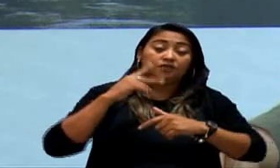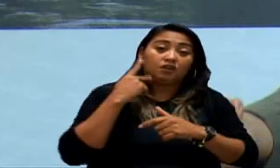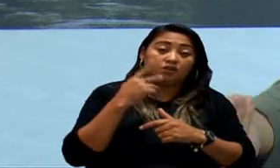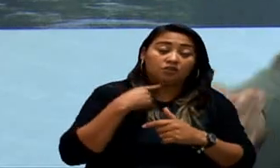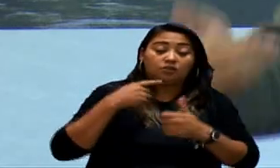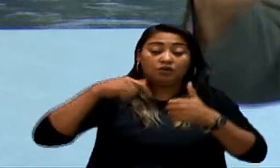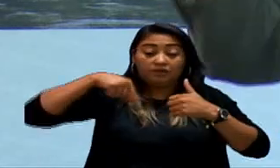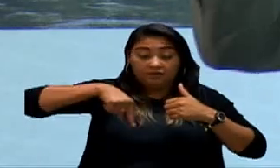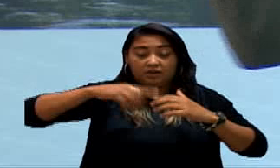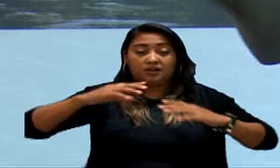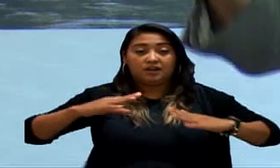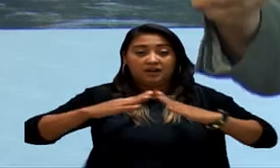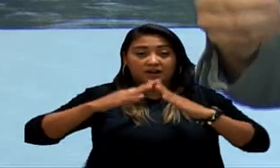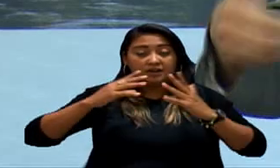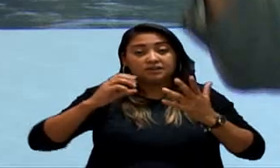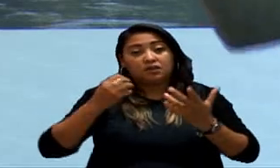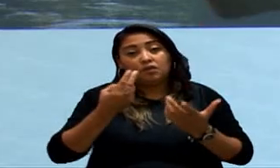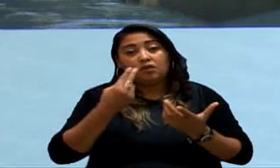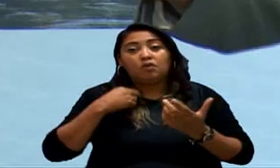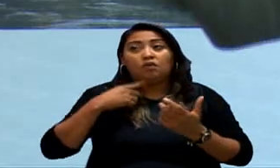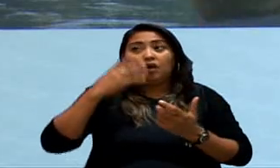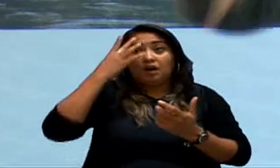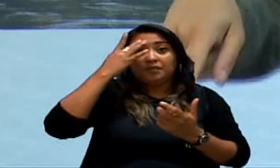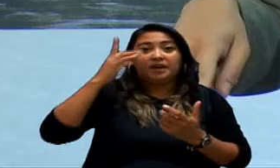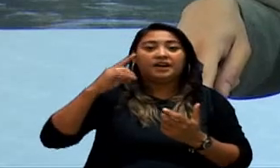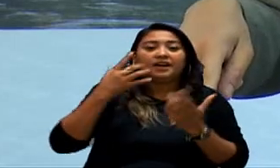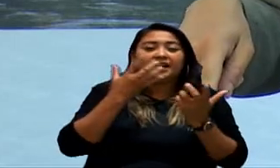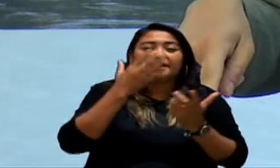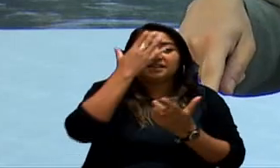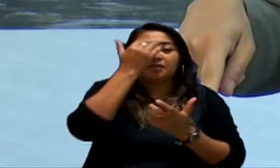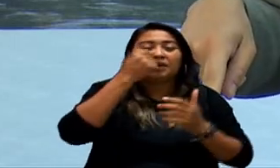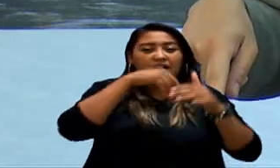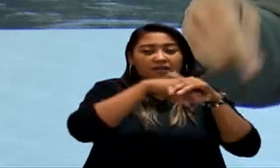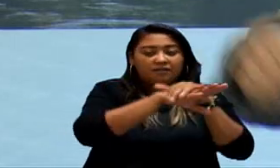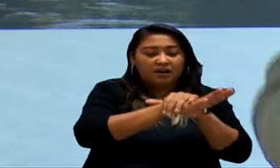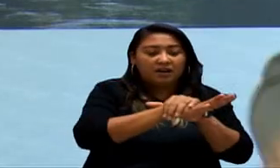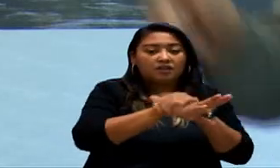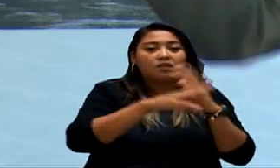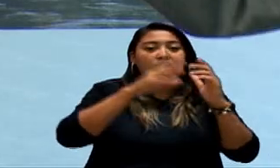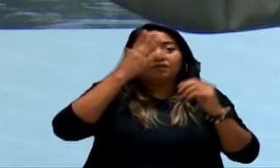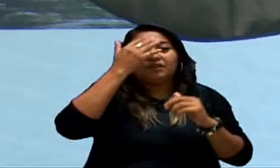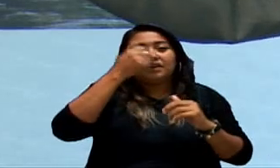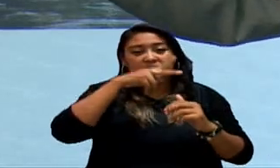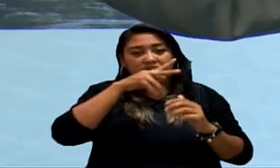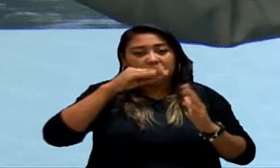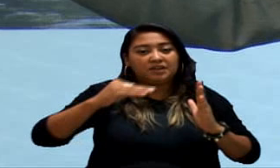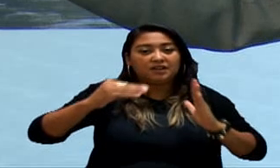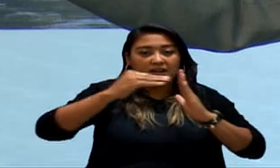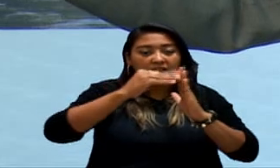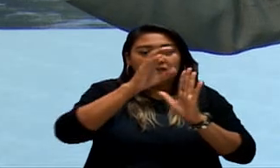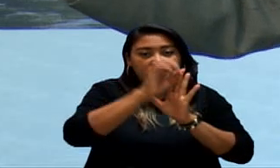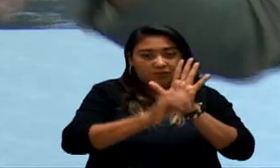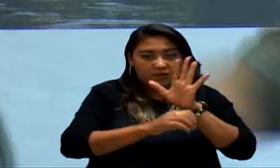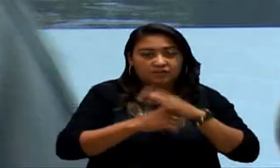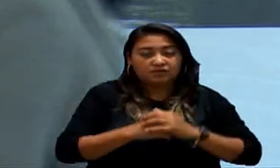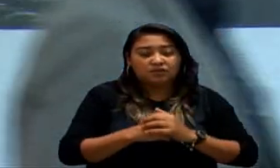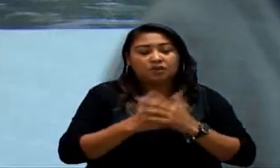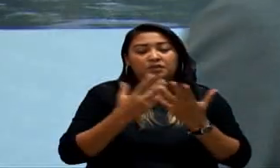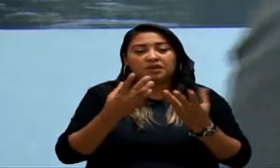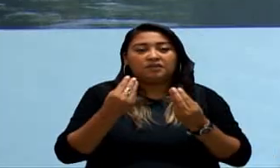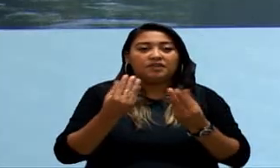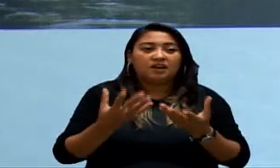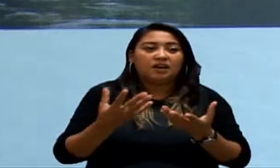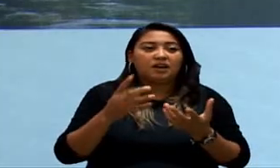esteve nessa casa ou está e amanhã quer saber se realmente foi arquivado, vai saber que está lá oficialmente, para não ficar